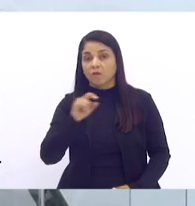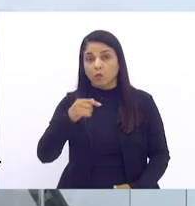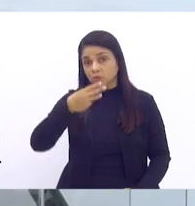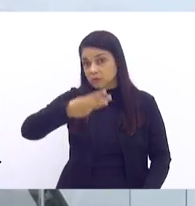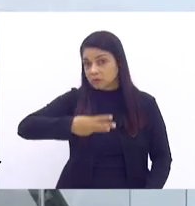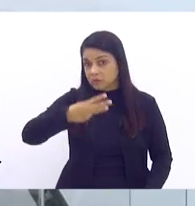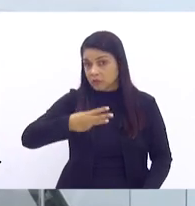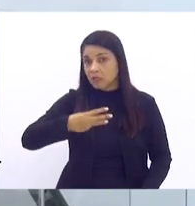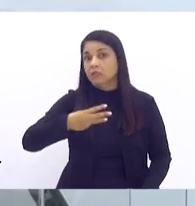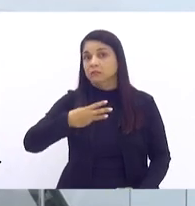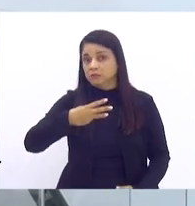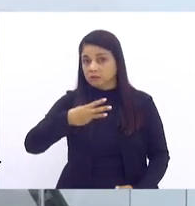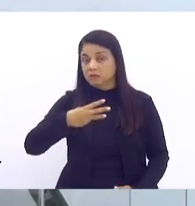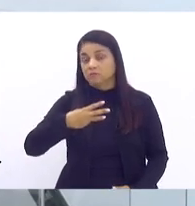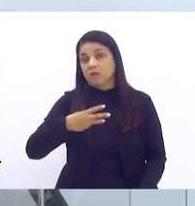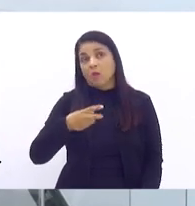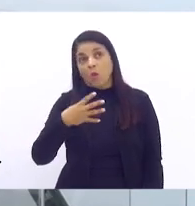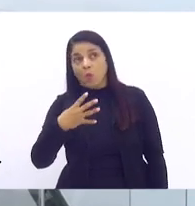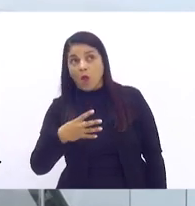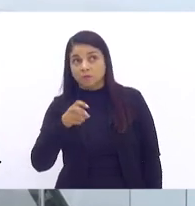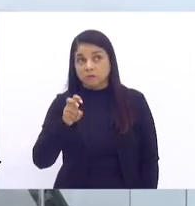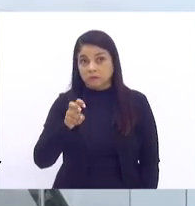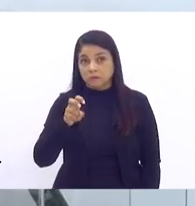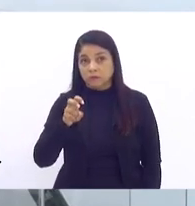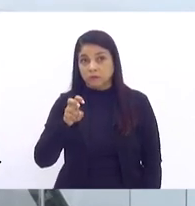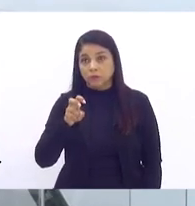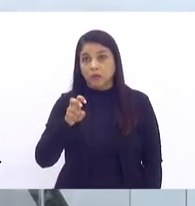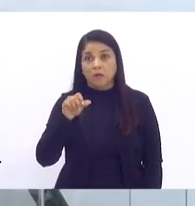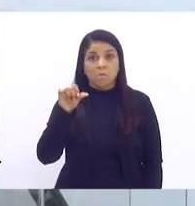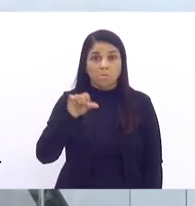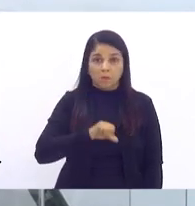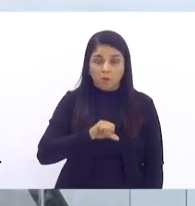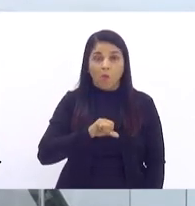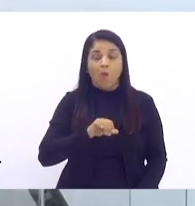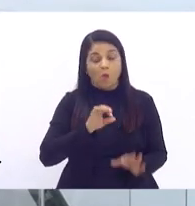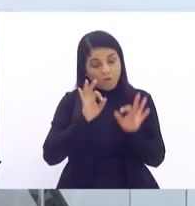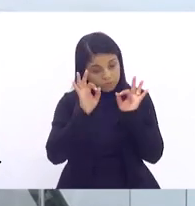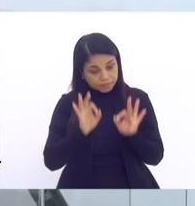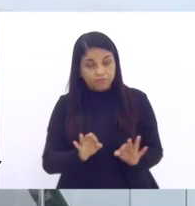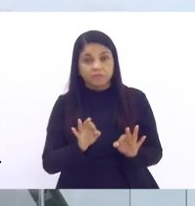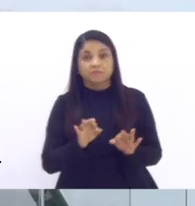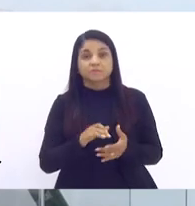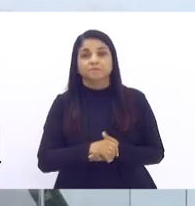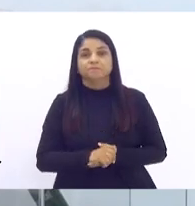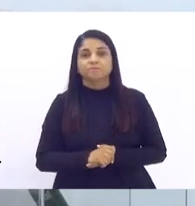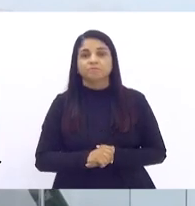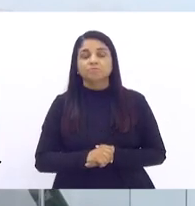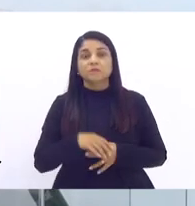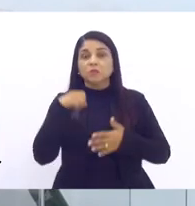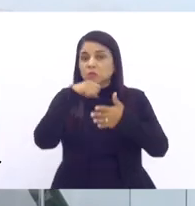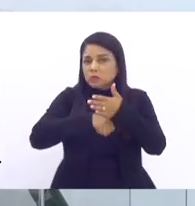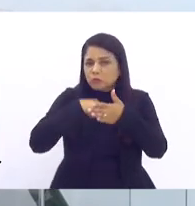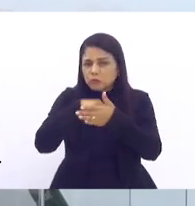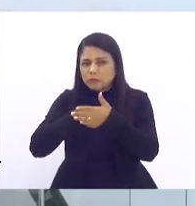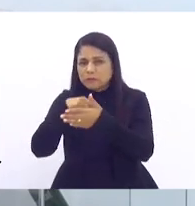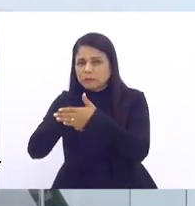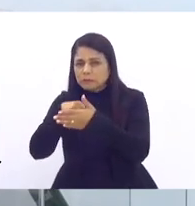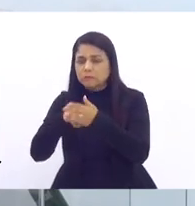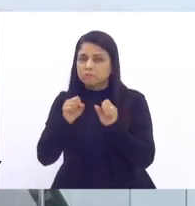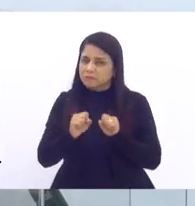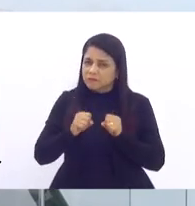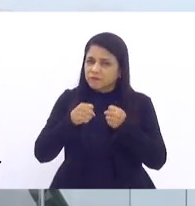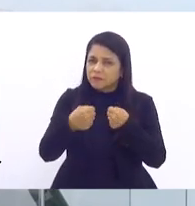se tivesse um nível 4 ou 5 acho que ele seria aquele porque era muito muito Severo mesmo eu tive que ir à luta para defender